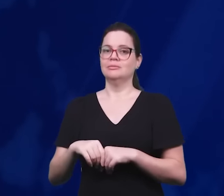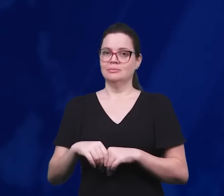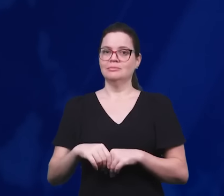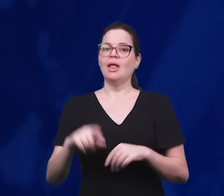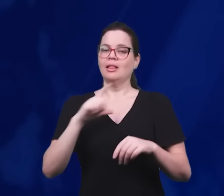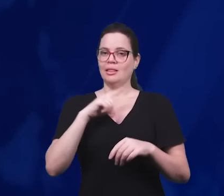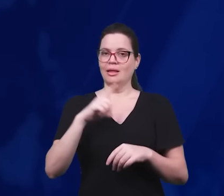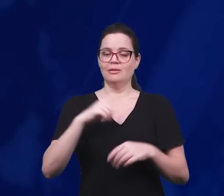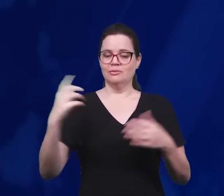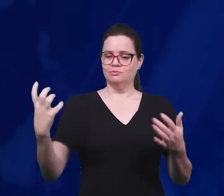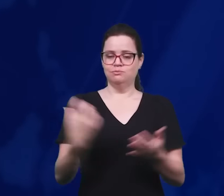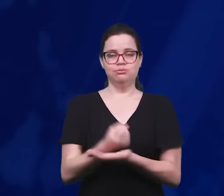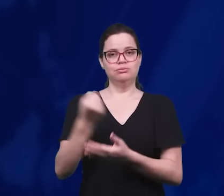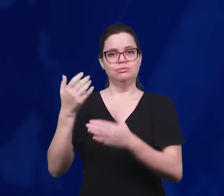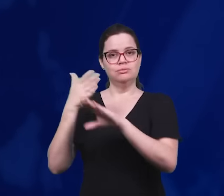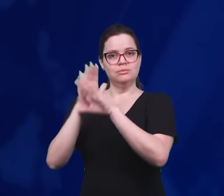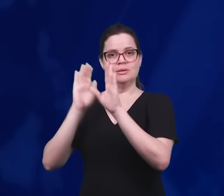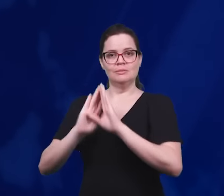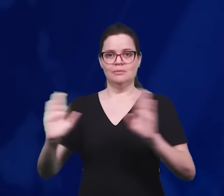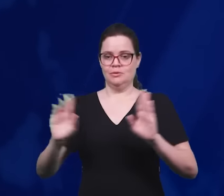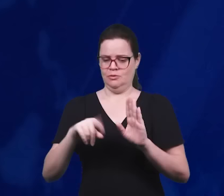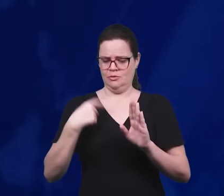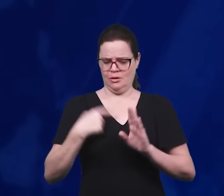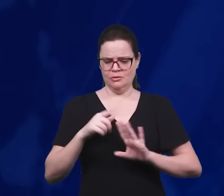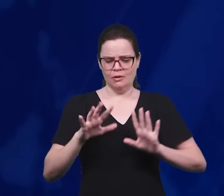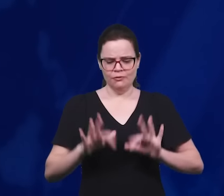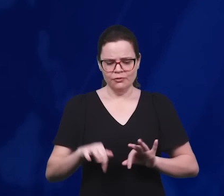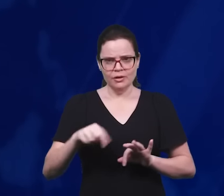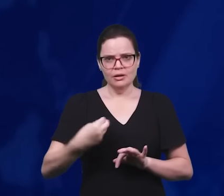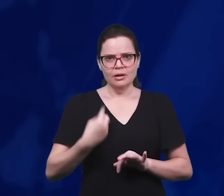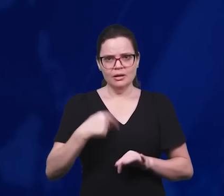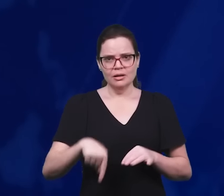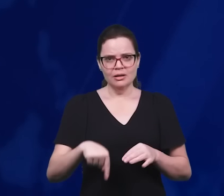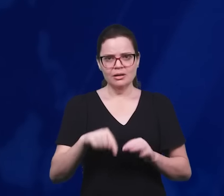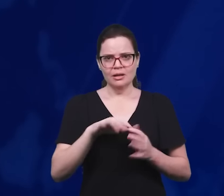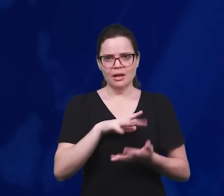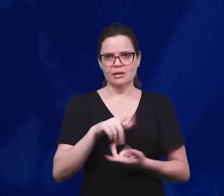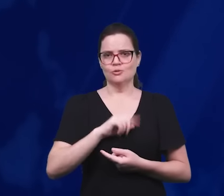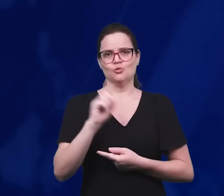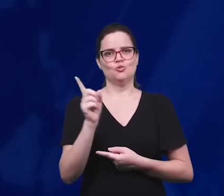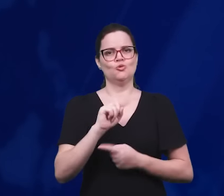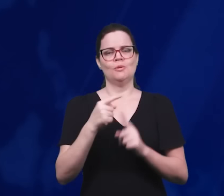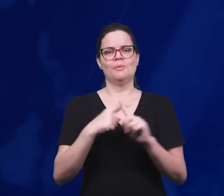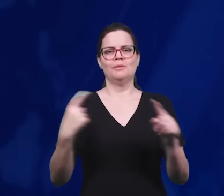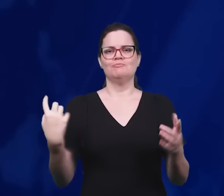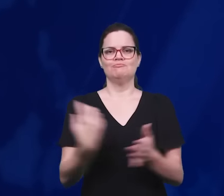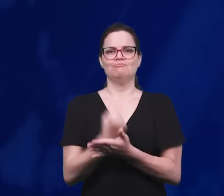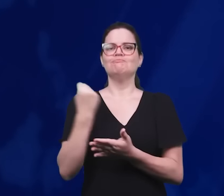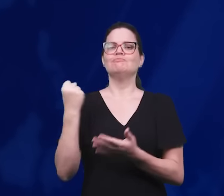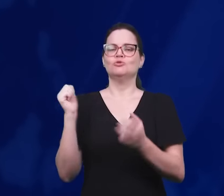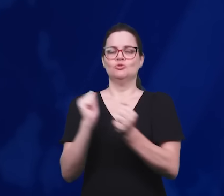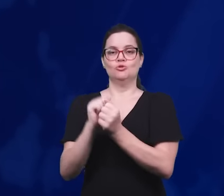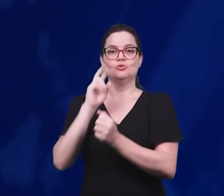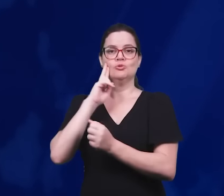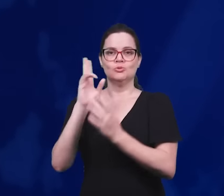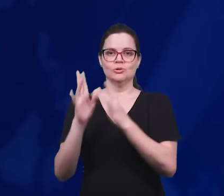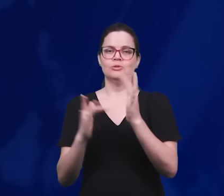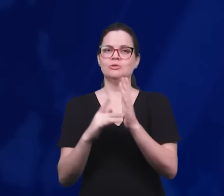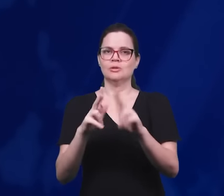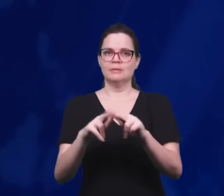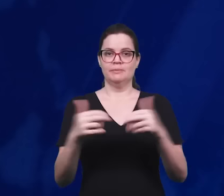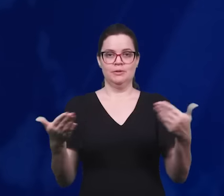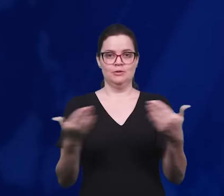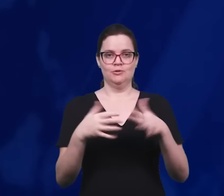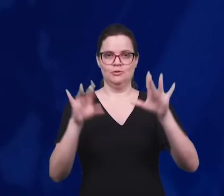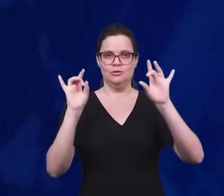nosso fim não é aqui. O nosso fim é o arrebatamento, é uma eternidade com o Senhor, e por isso mesmo que, em